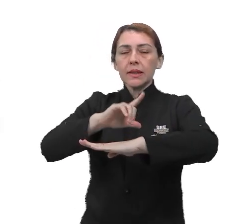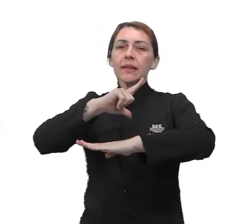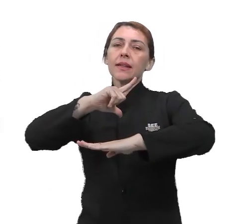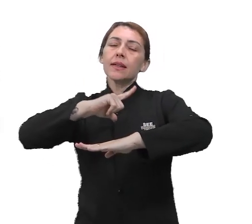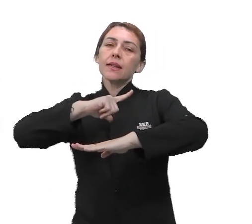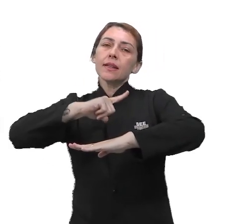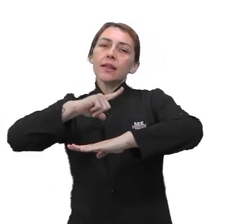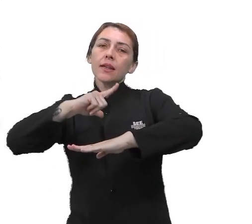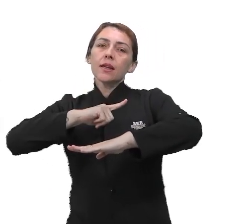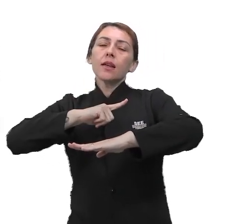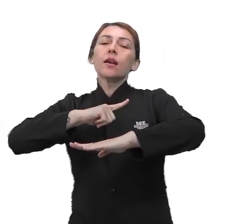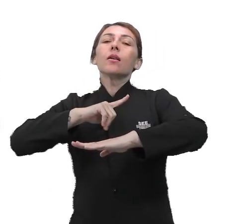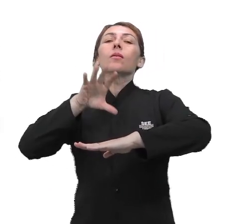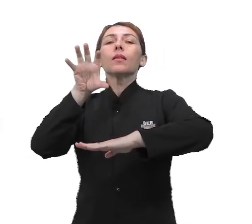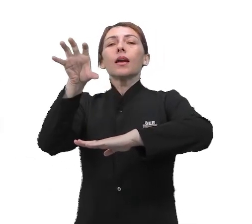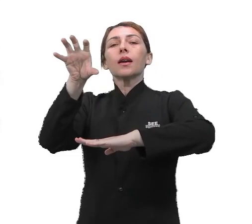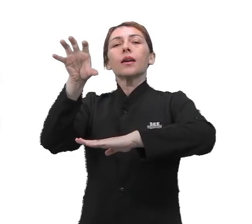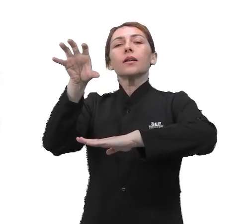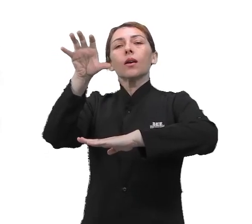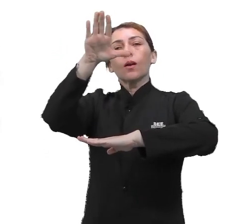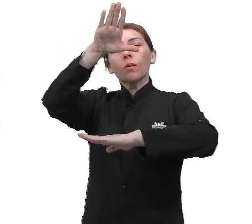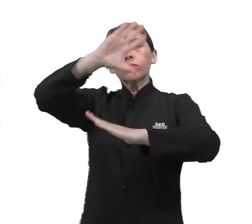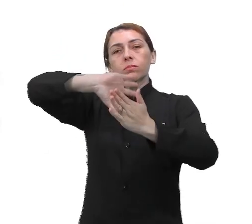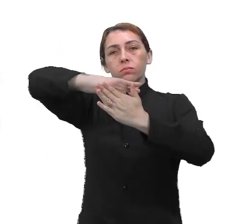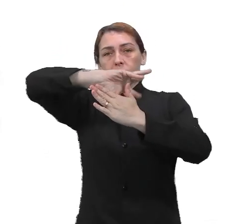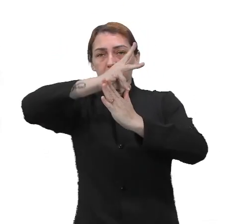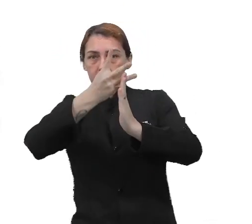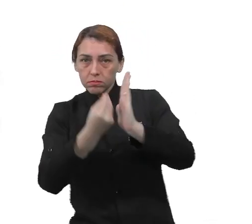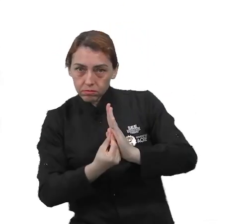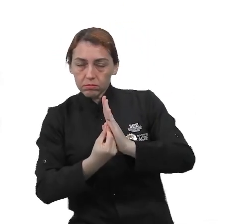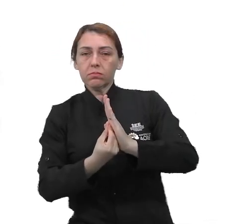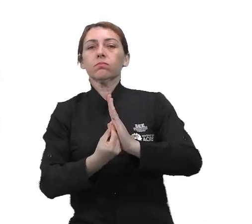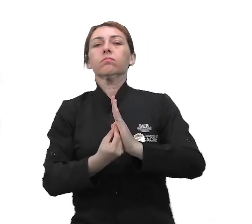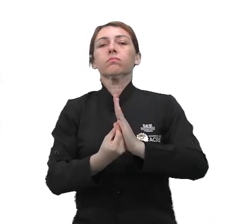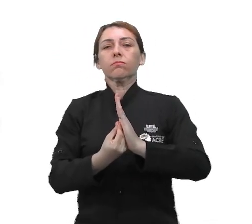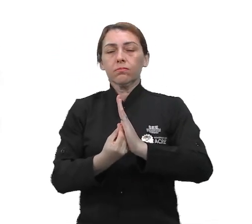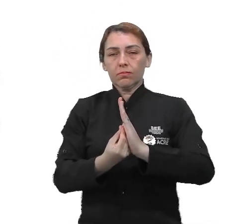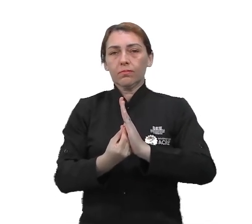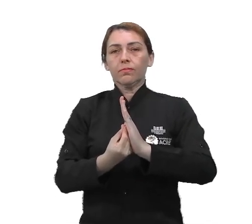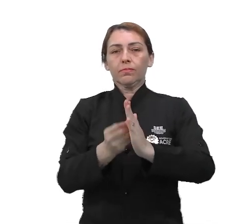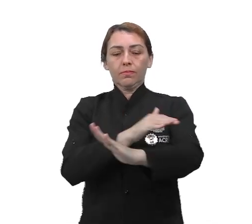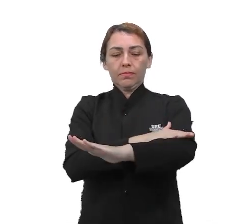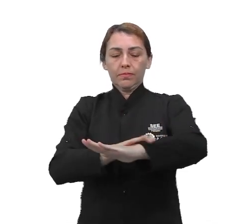aqui na região amazônica bastante planícies fluviais.